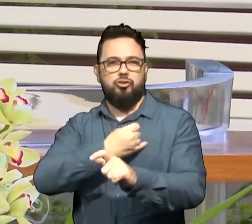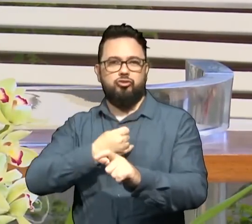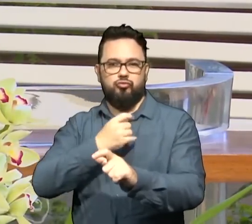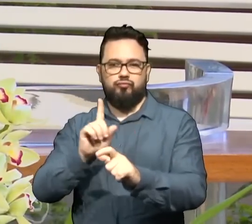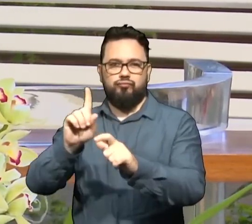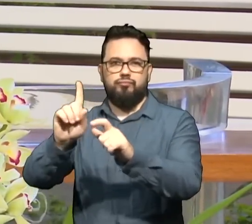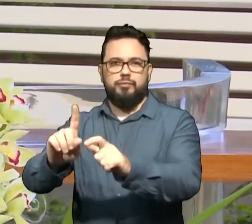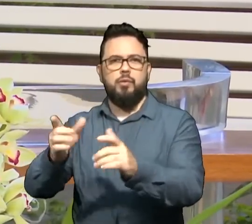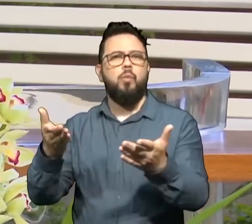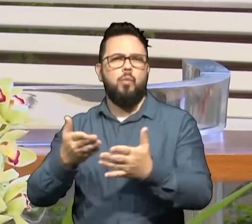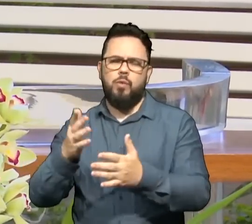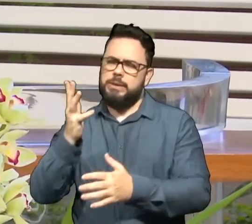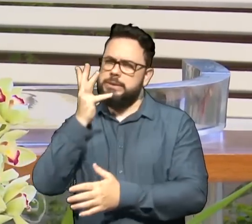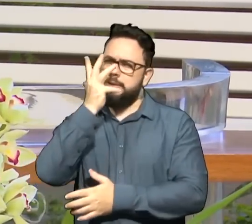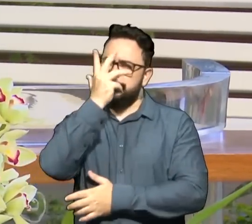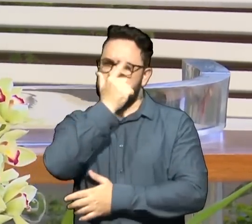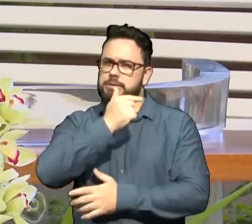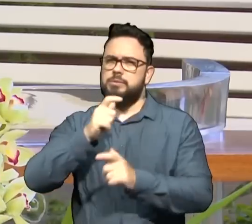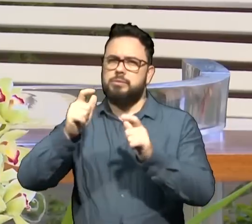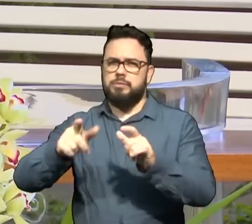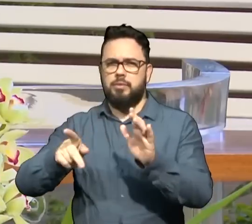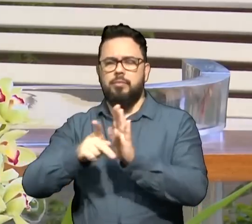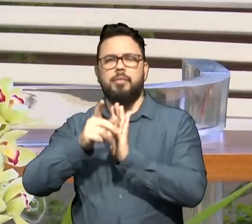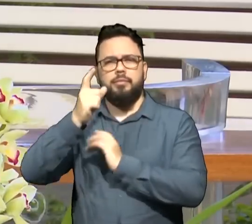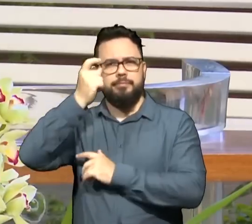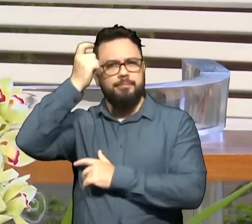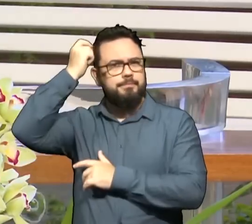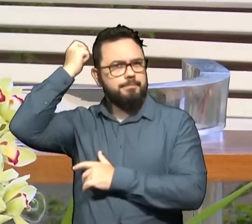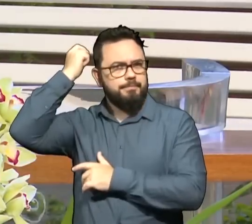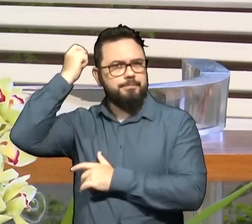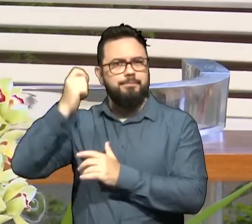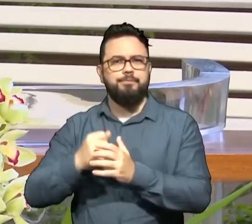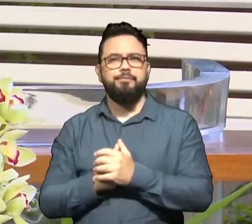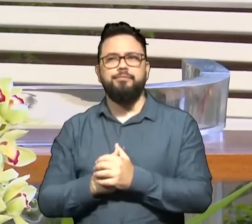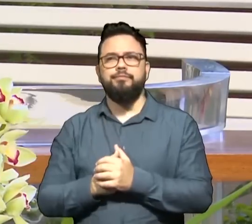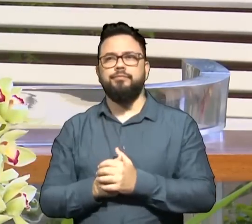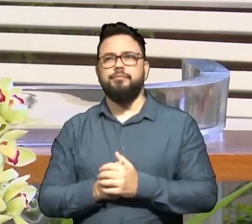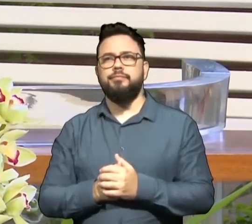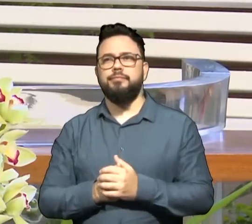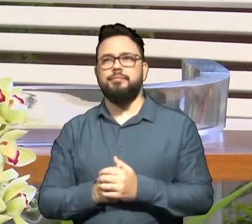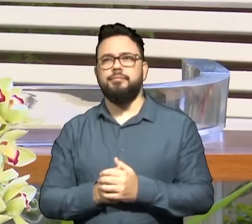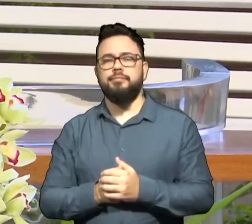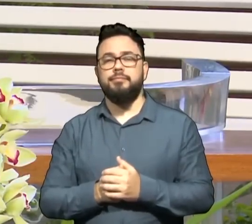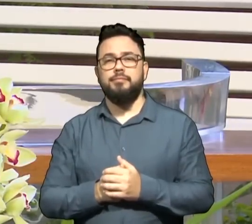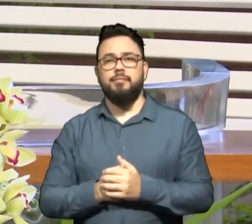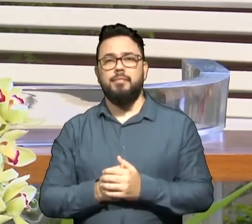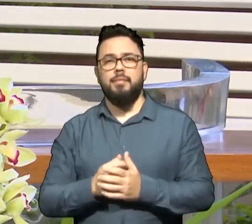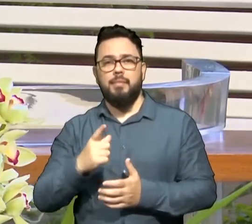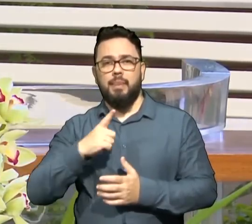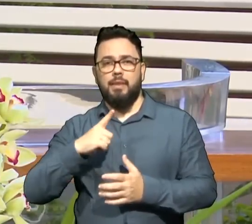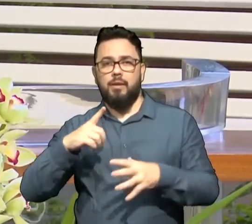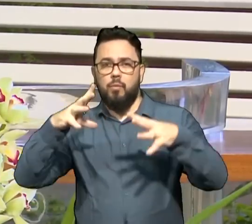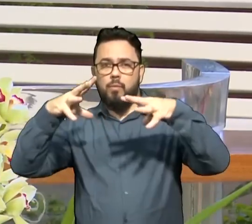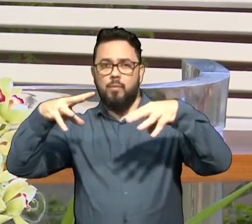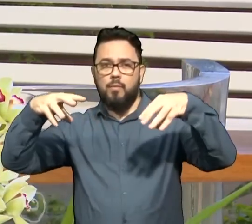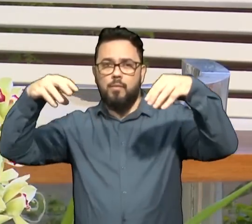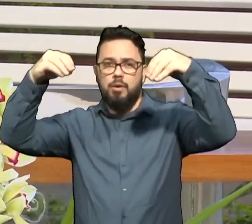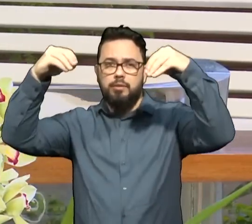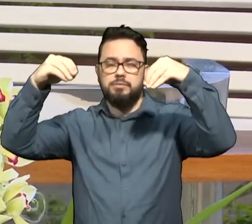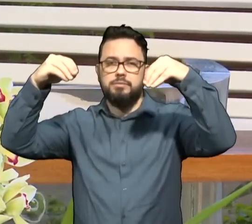é uma ilha linda na Grécia ali em cima aquele Pequeno Castelo que vocês estão vendo ali um mosteiro